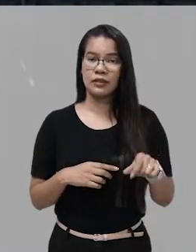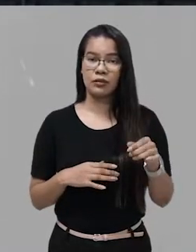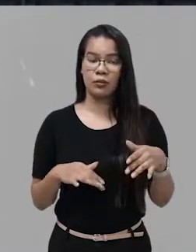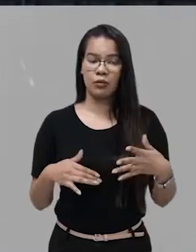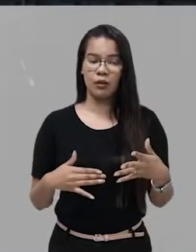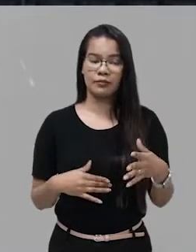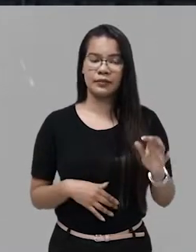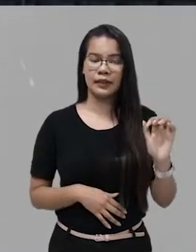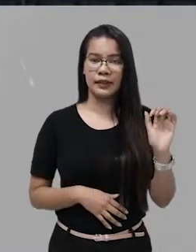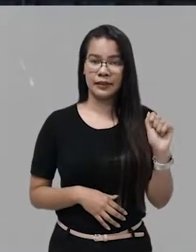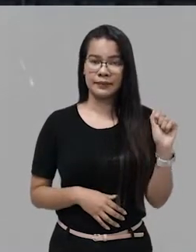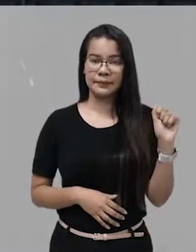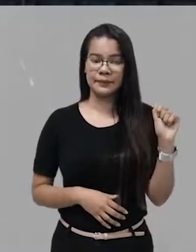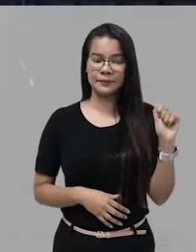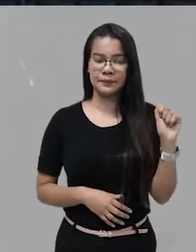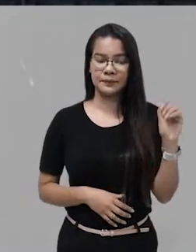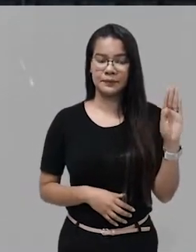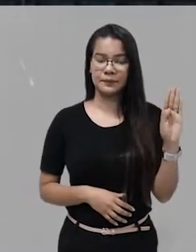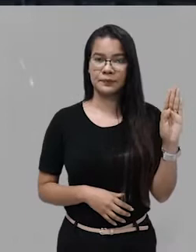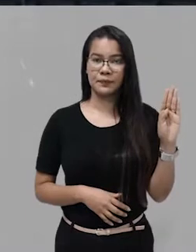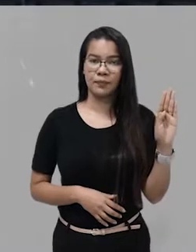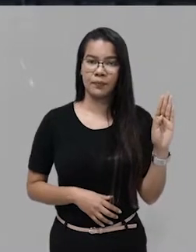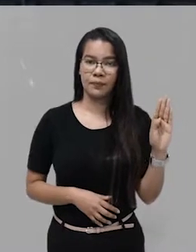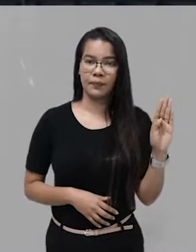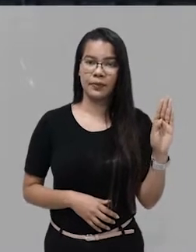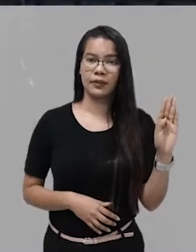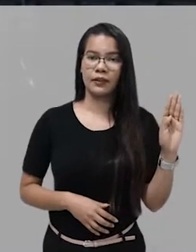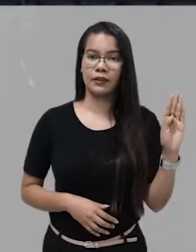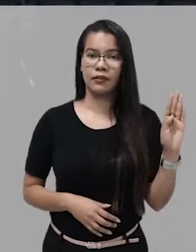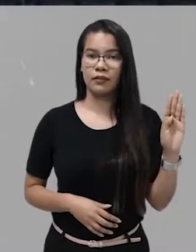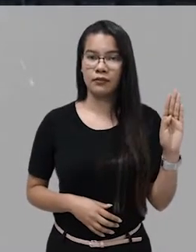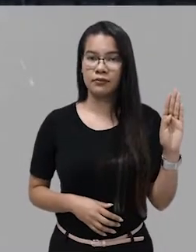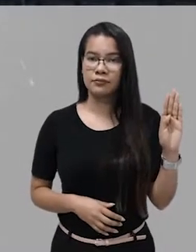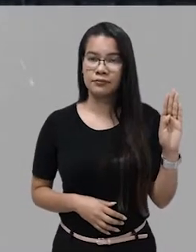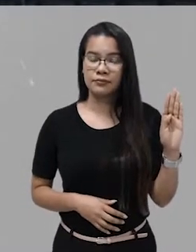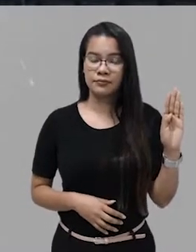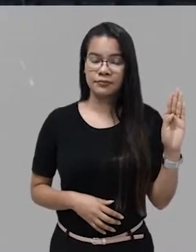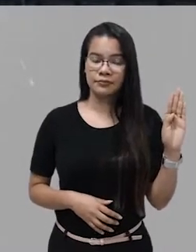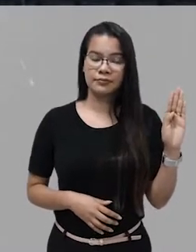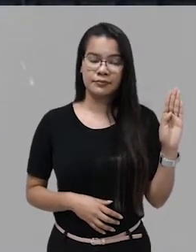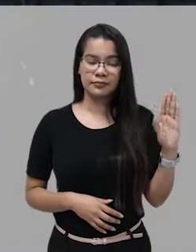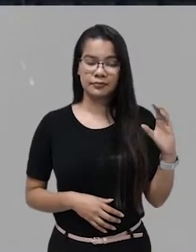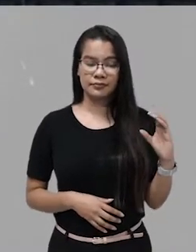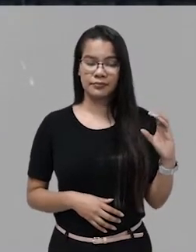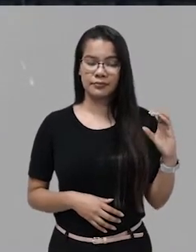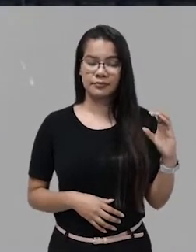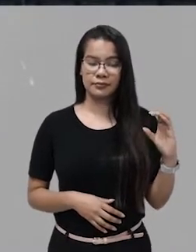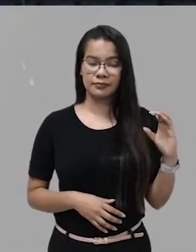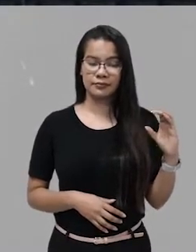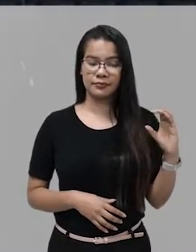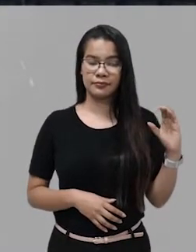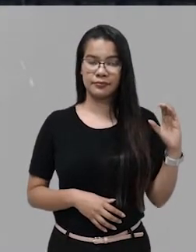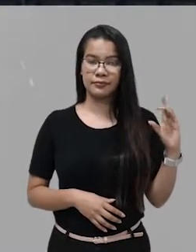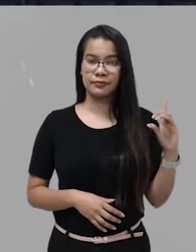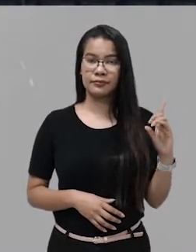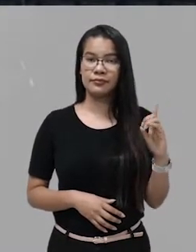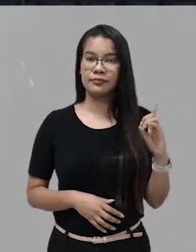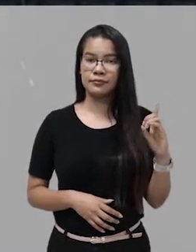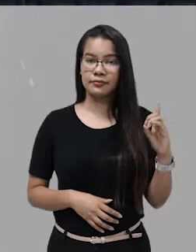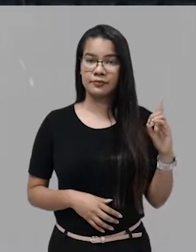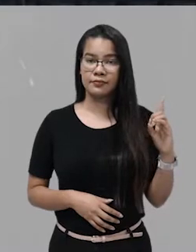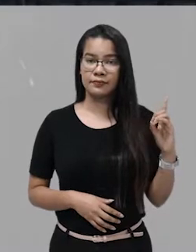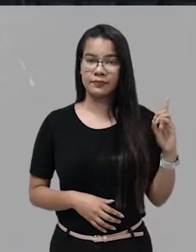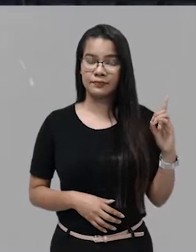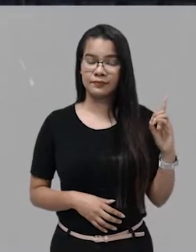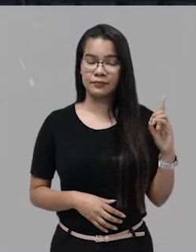acórdão, máquina e giló. Letra C, alvará e vândalo. Letra D,